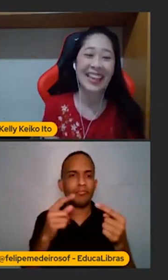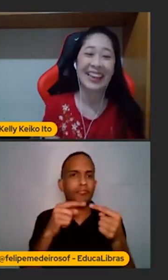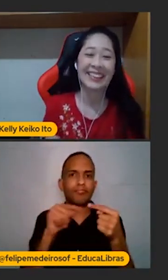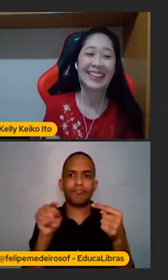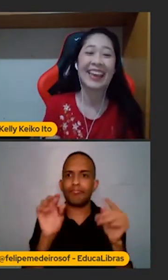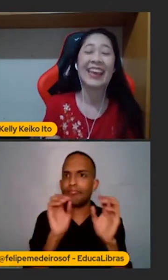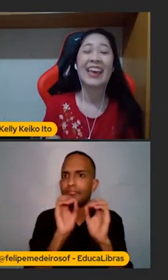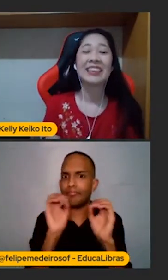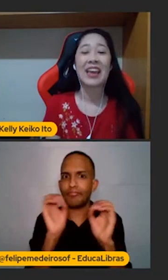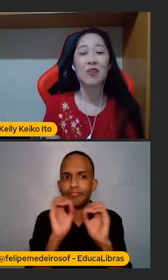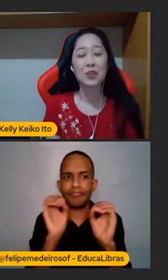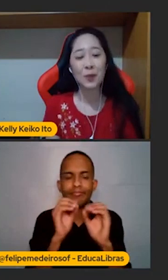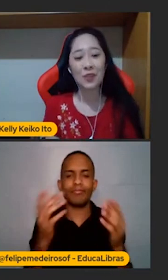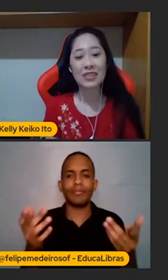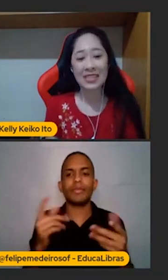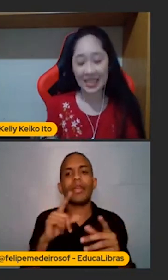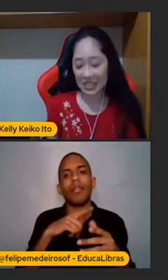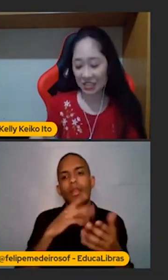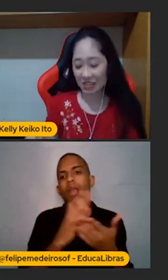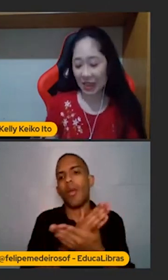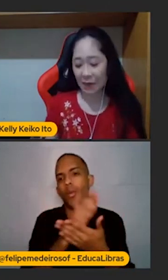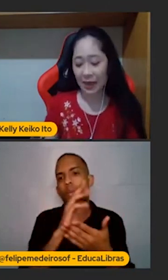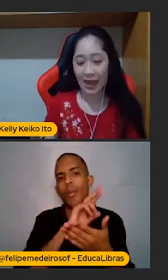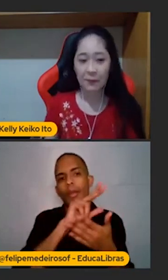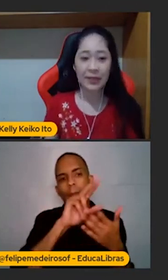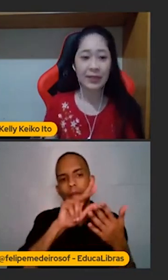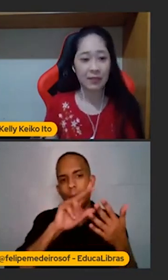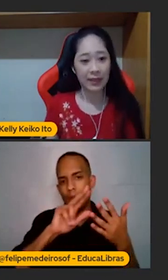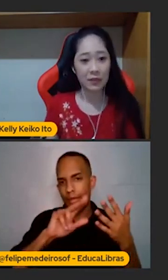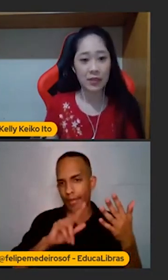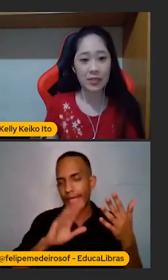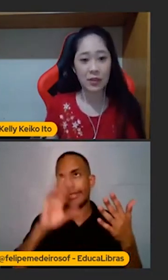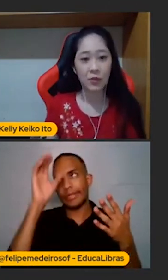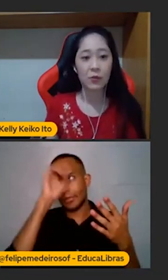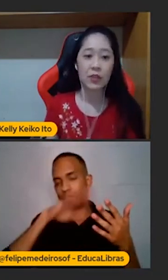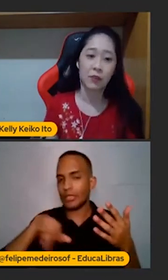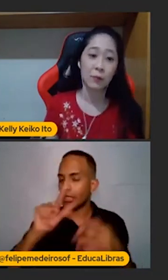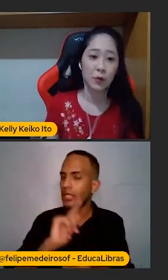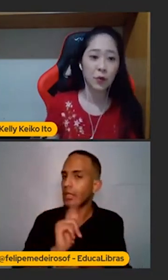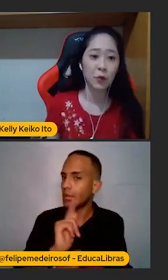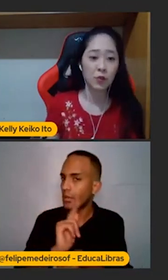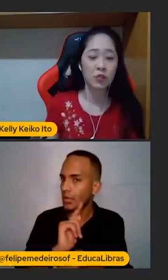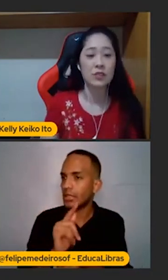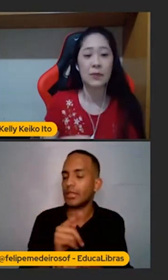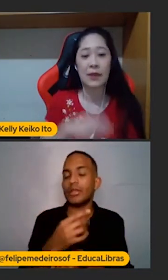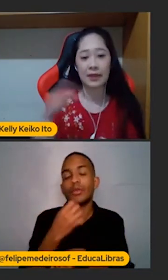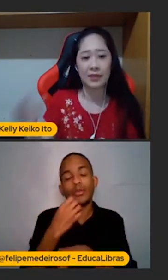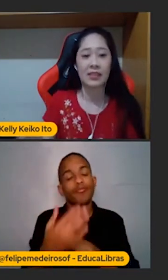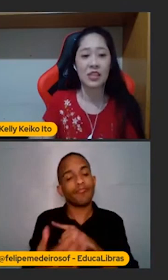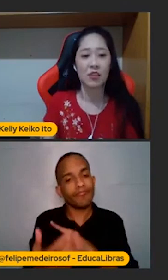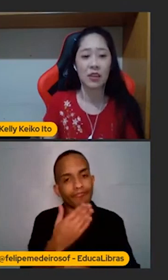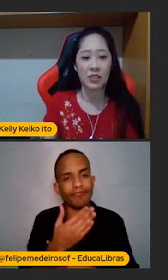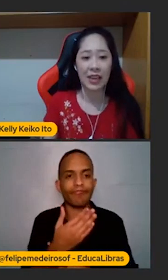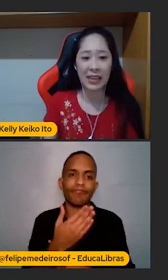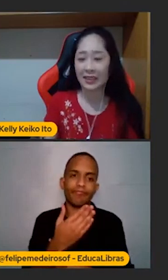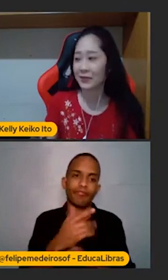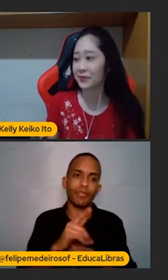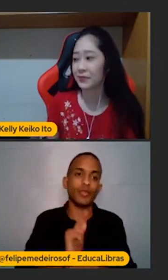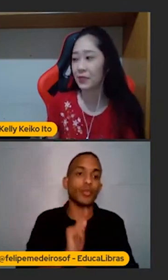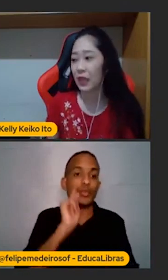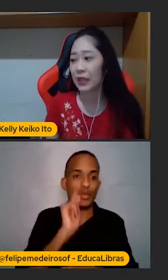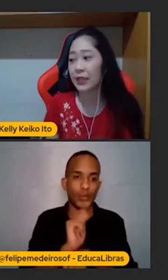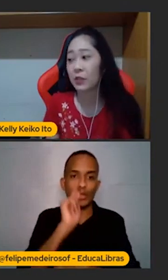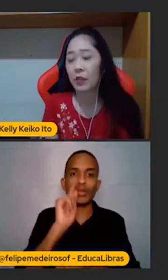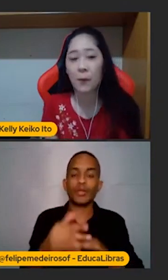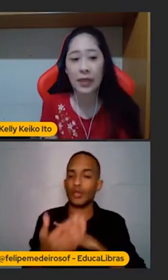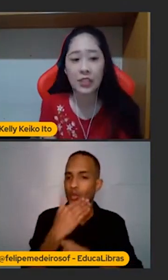ou quase nada né Tem alguns pontos assim que a gente acaba aprendendo a ação que foi muito útil para minha trajetória de